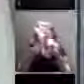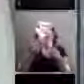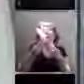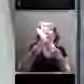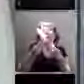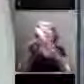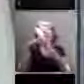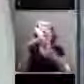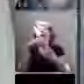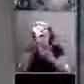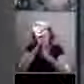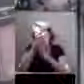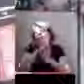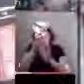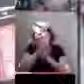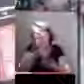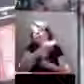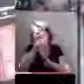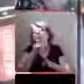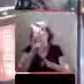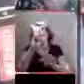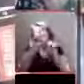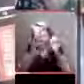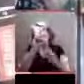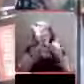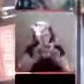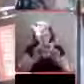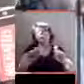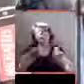esse. Sim, eu já tenho, inclusive.